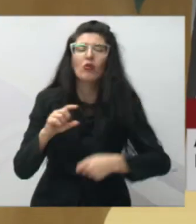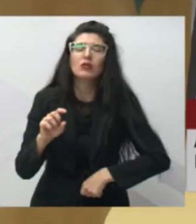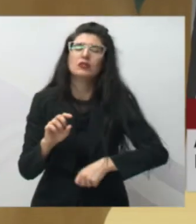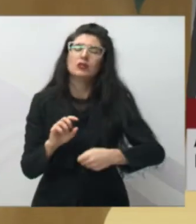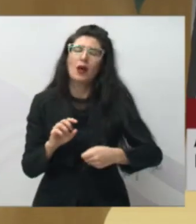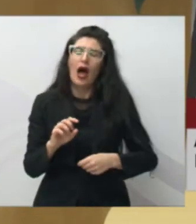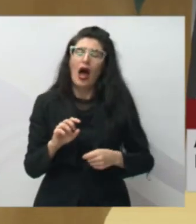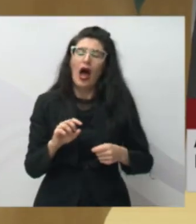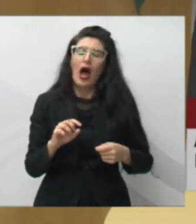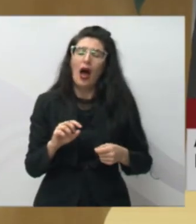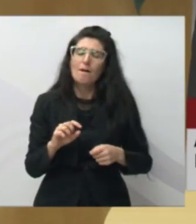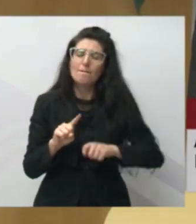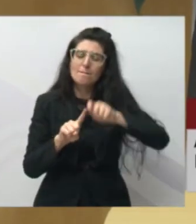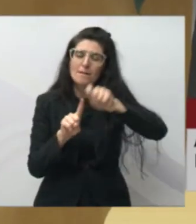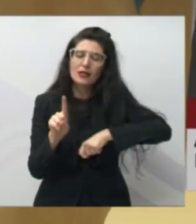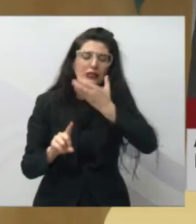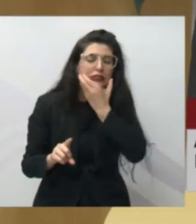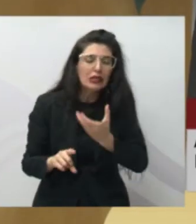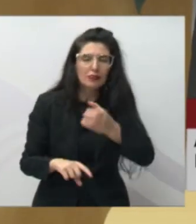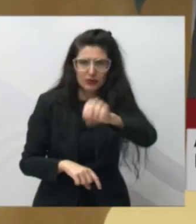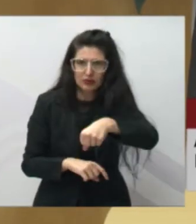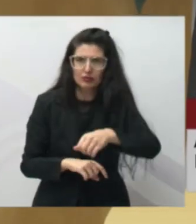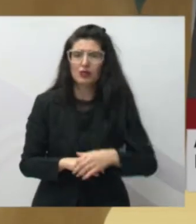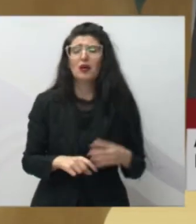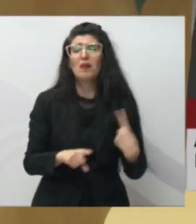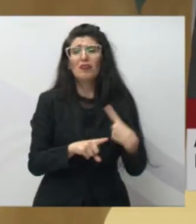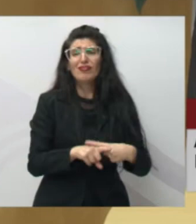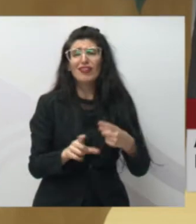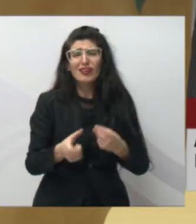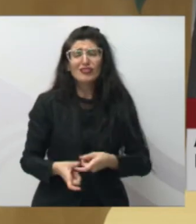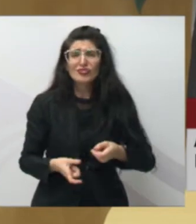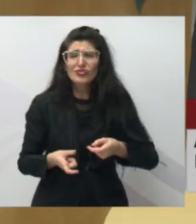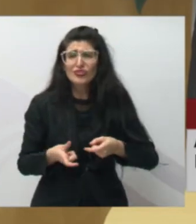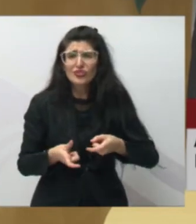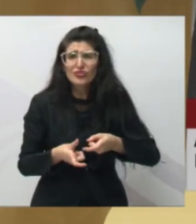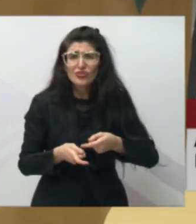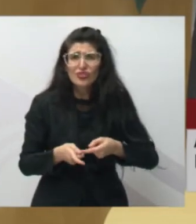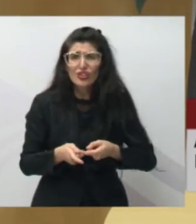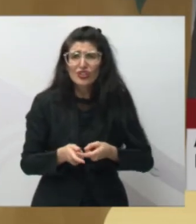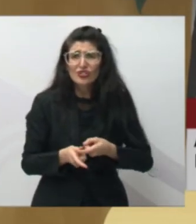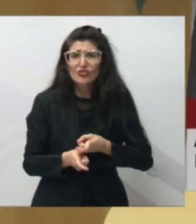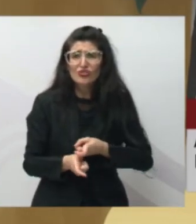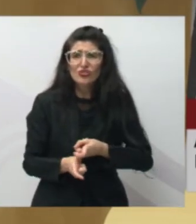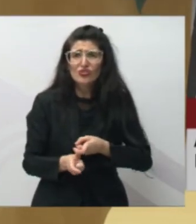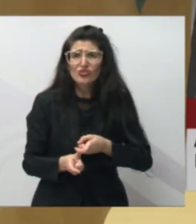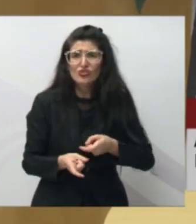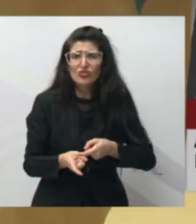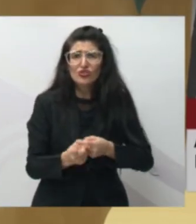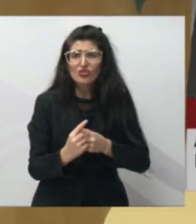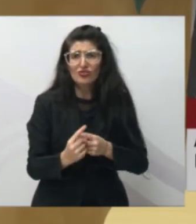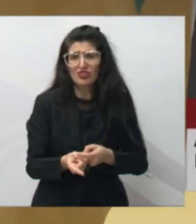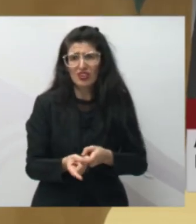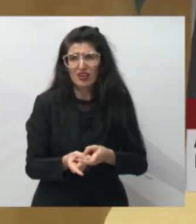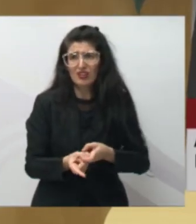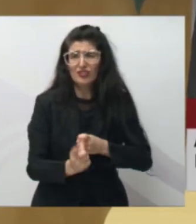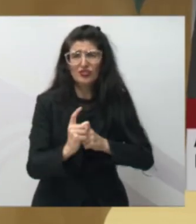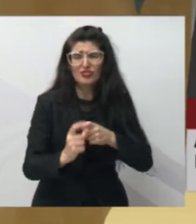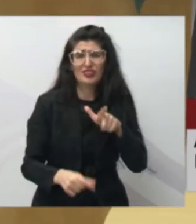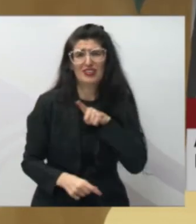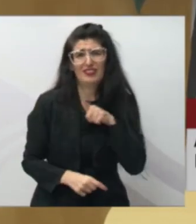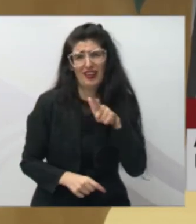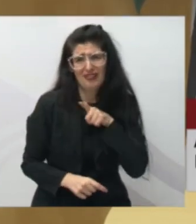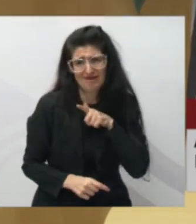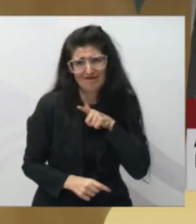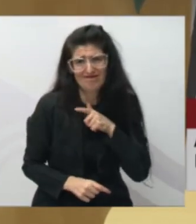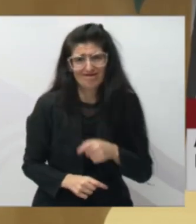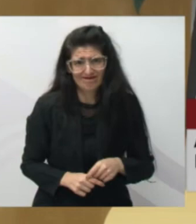conta para pagar até o ano que vem, por exemplo. Tem muitos assessores nessa situação, que fizeram essas dívidas, como é que vai excluir